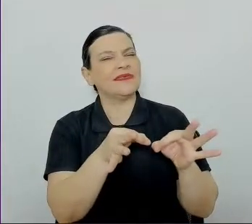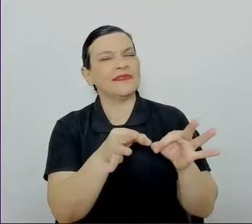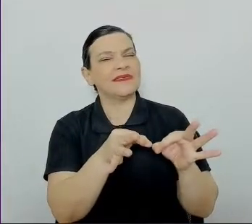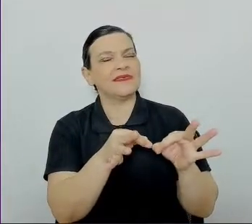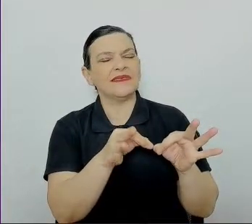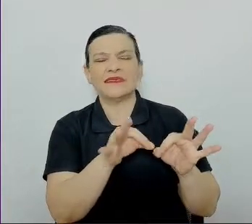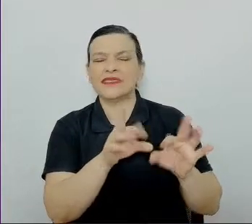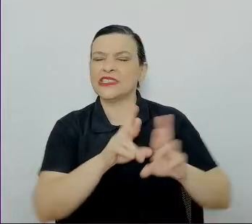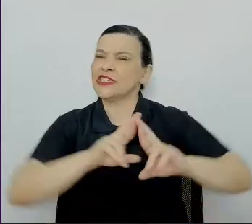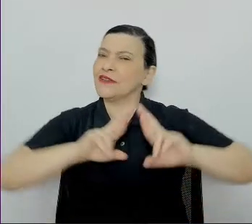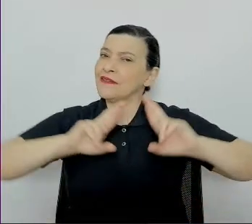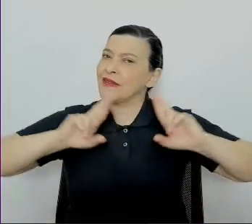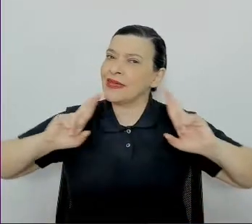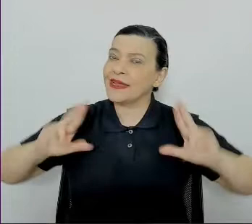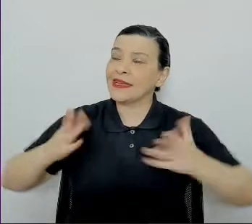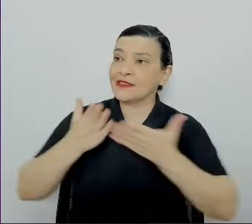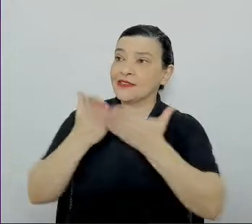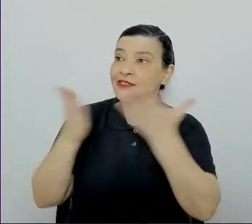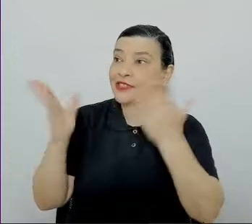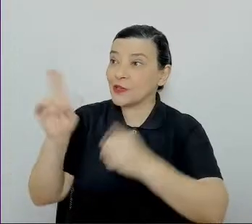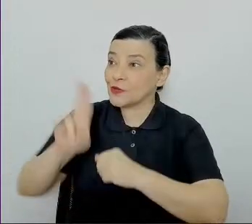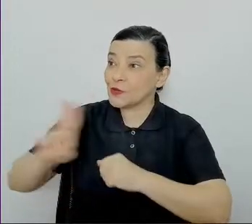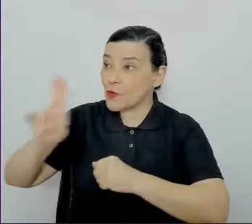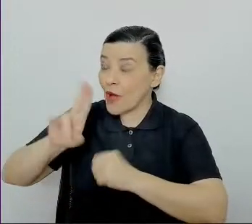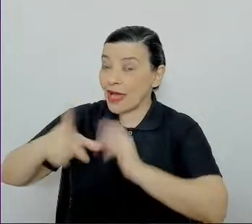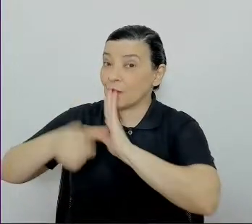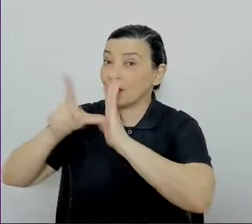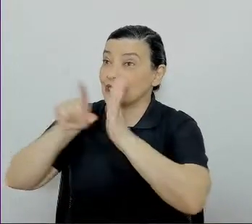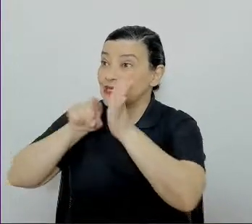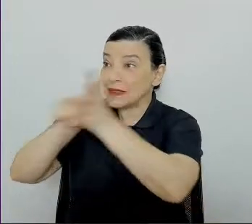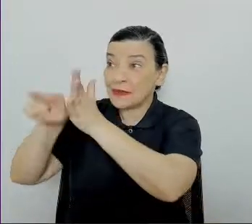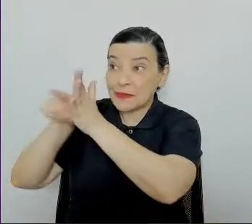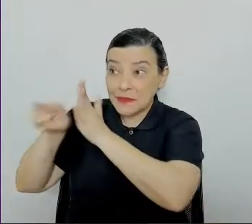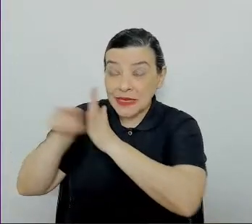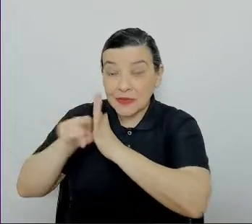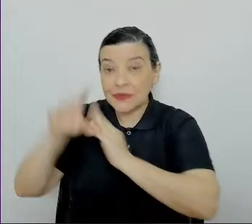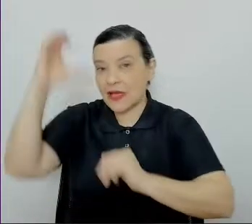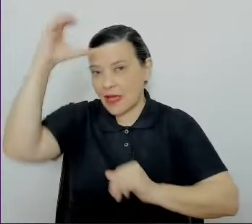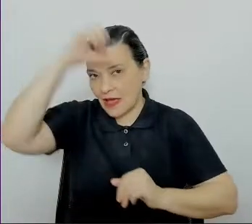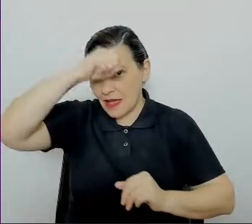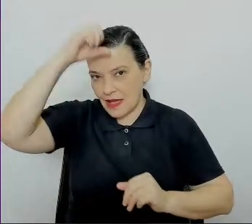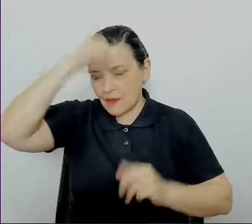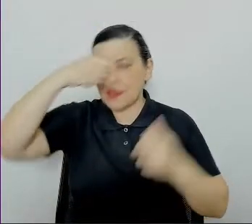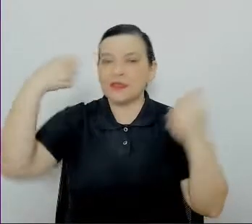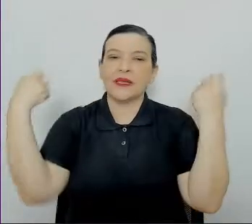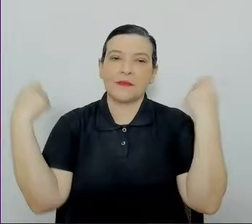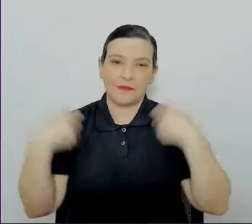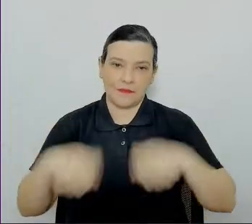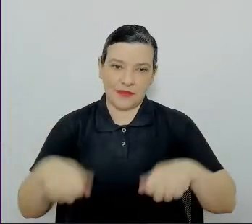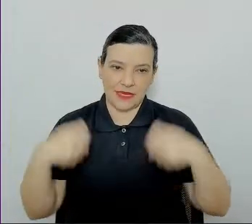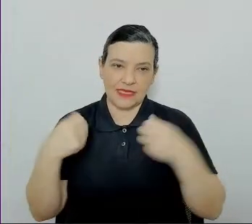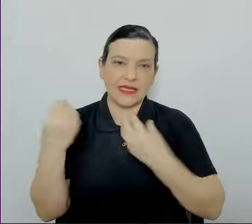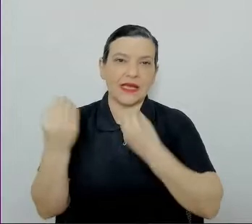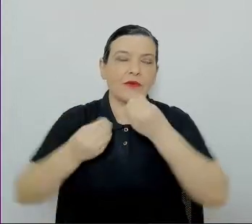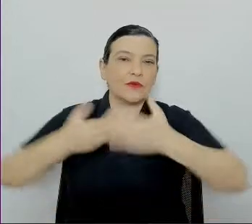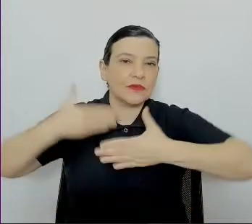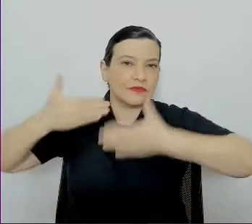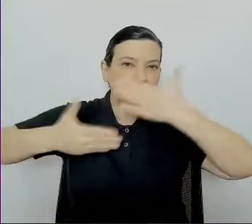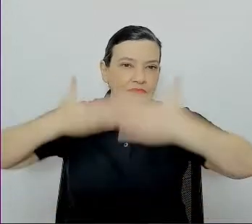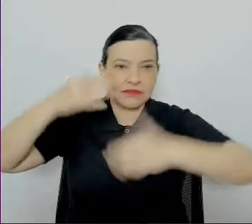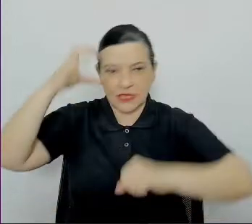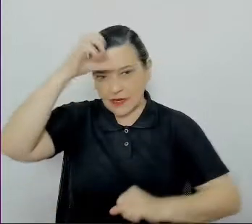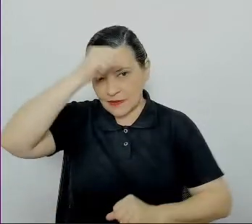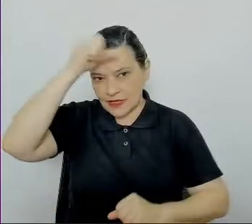com nossos usuários hoje. E eu vou trazer um pouquinho disso também ao longo da palestra, de como você faz ciclos de aprendizado, mesmo até